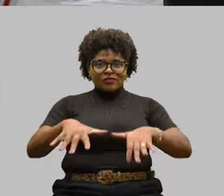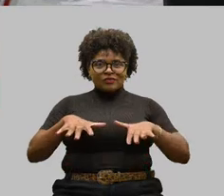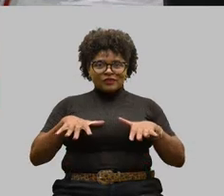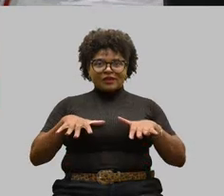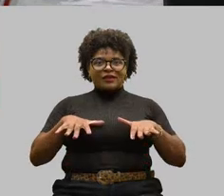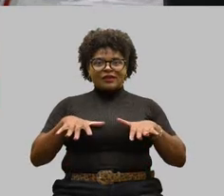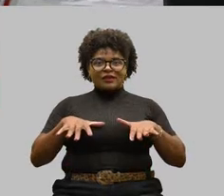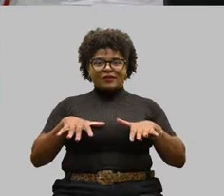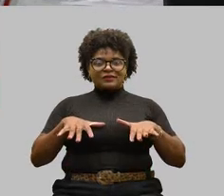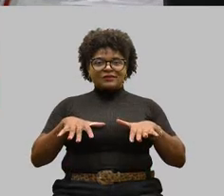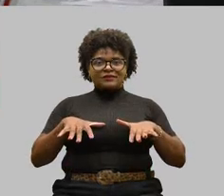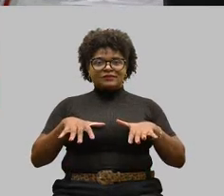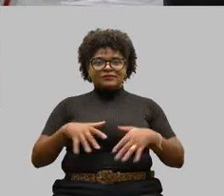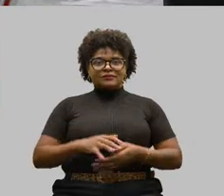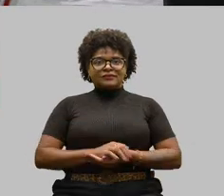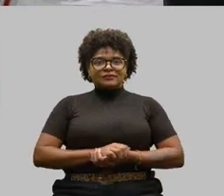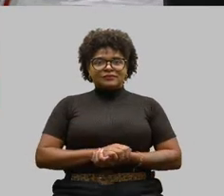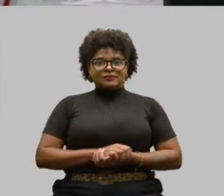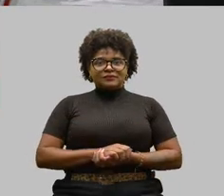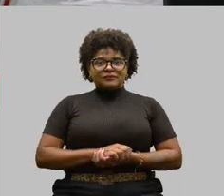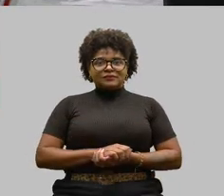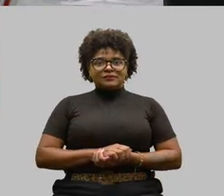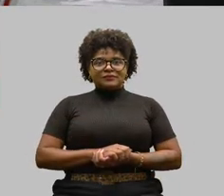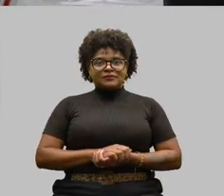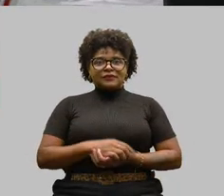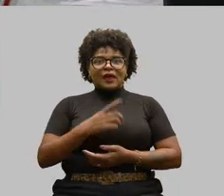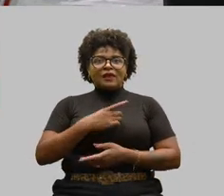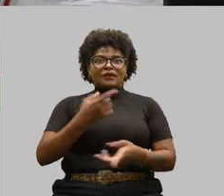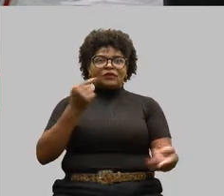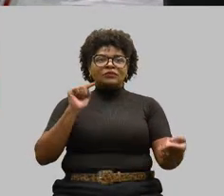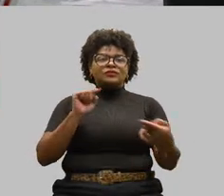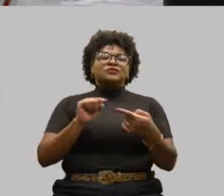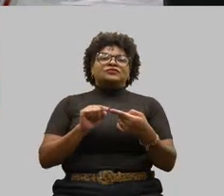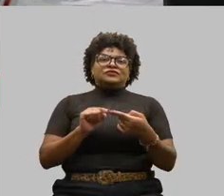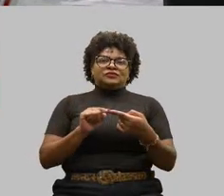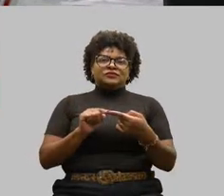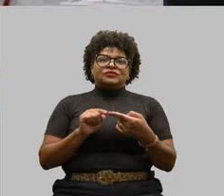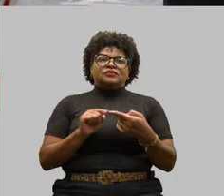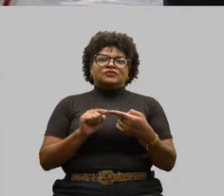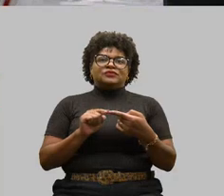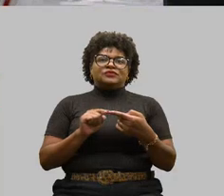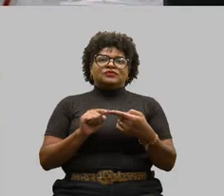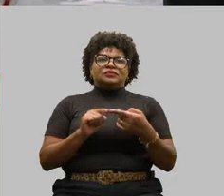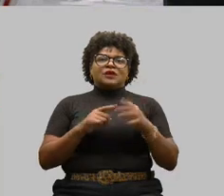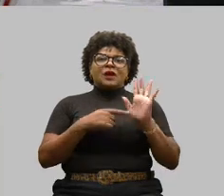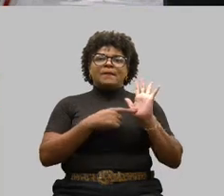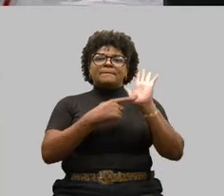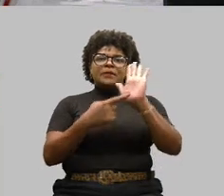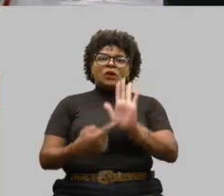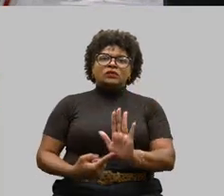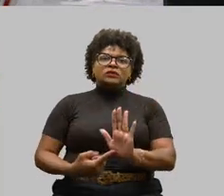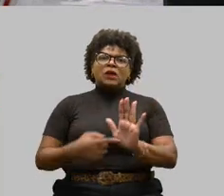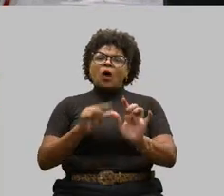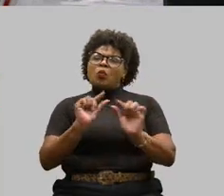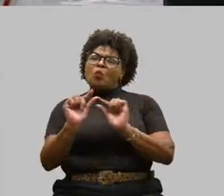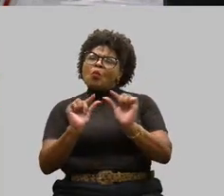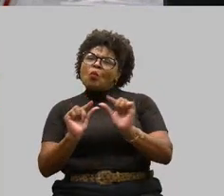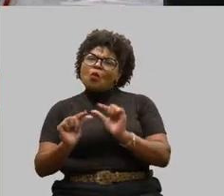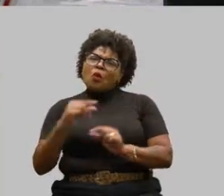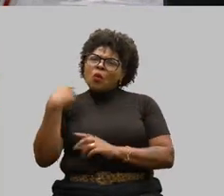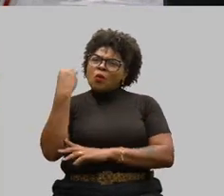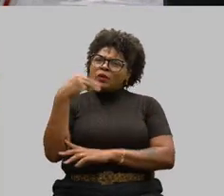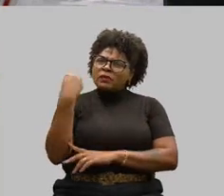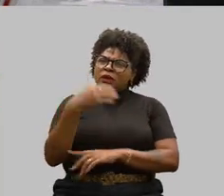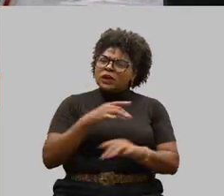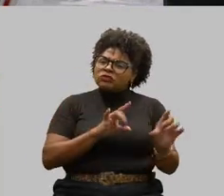hoje por essa casa tem esse objetivo trazer um pouco da experiência de cada um da